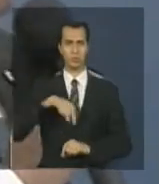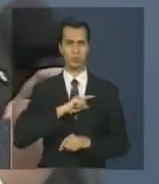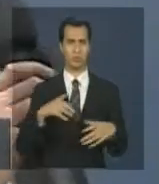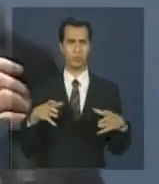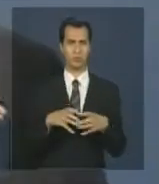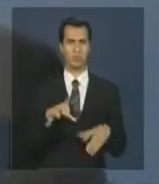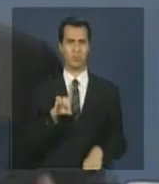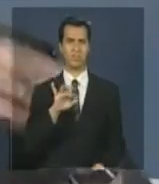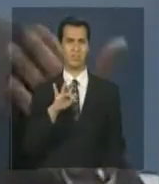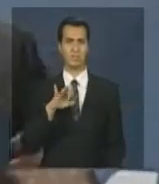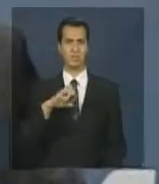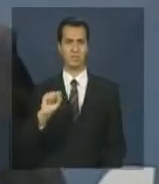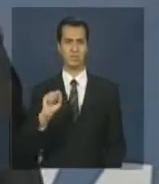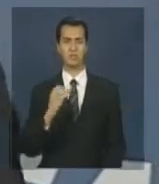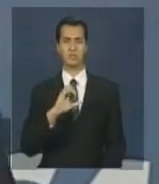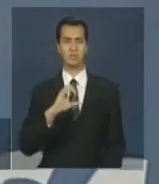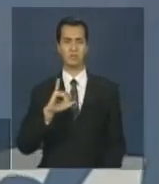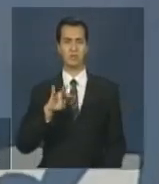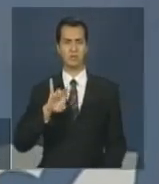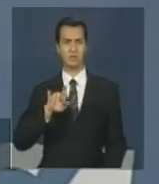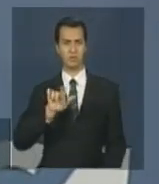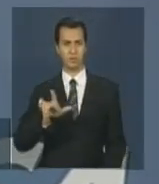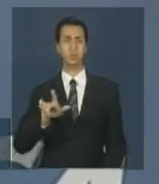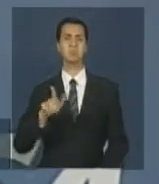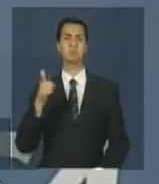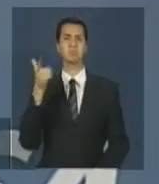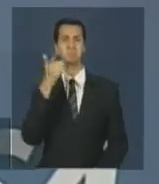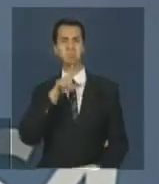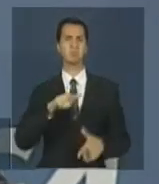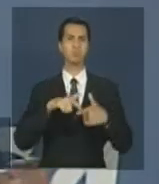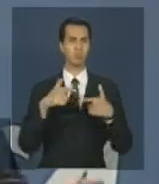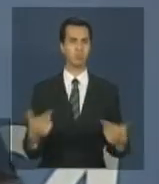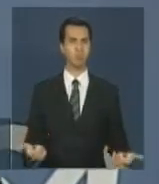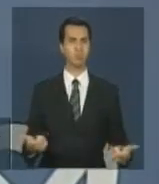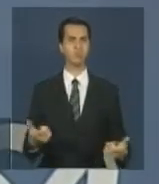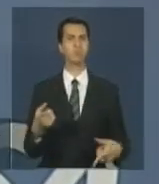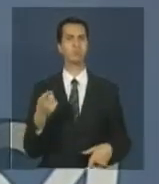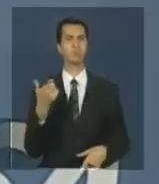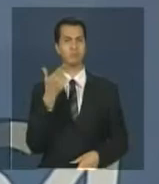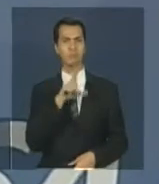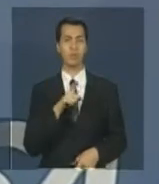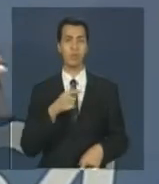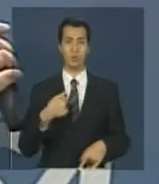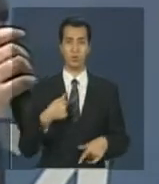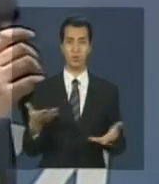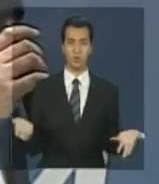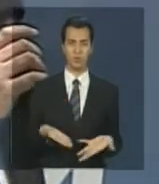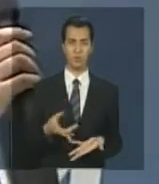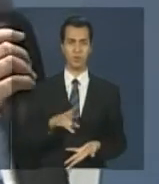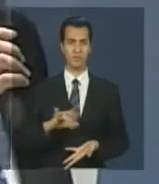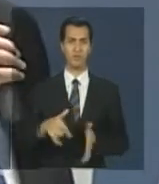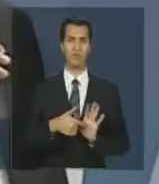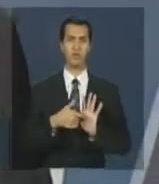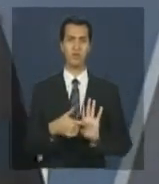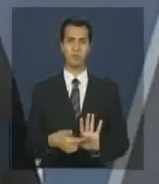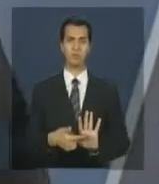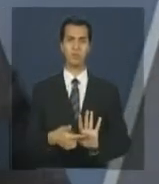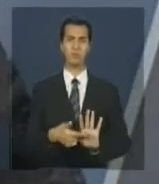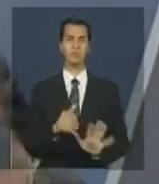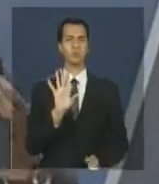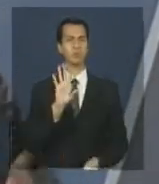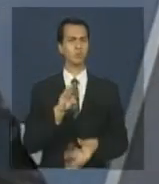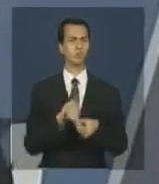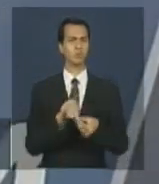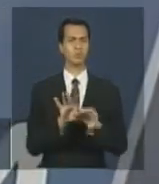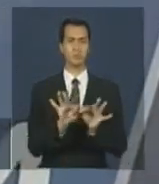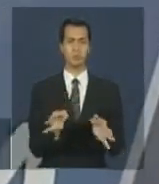defesa e outro aqui e muito mais a por vir ainda Ah eu vou fazer uma curta apresentação para senhores do que que é o cenário